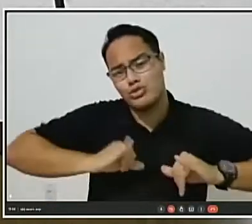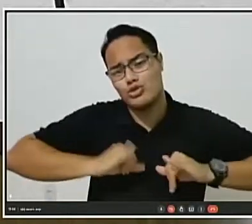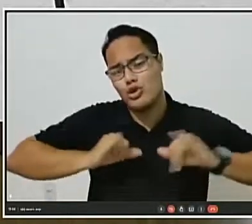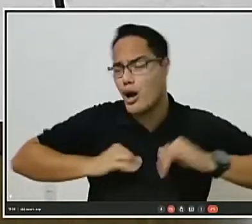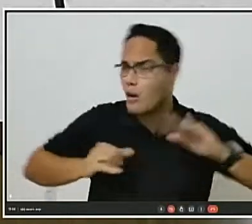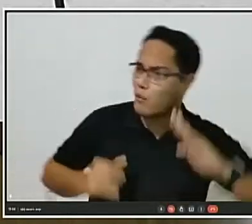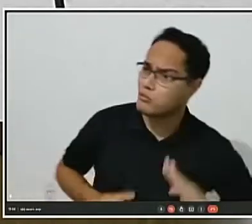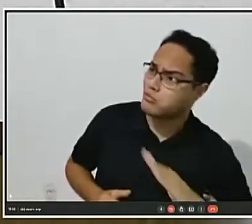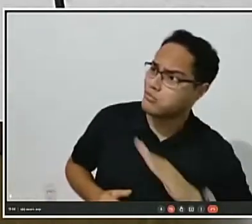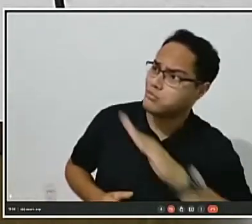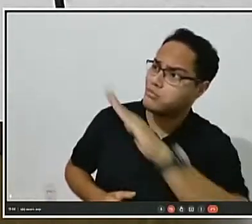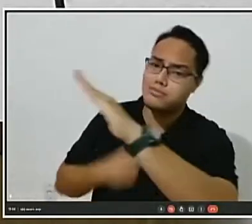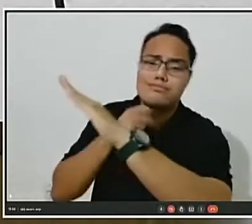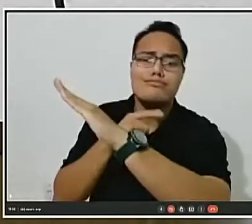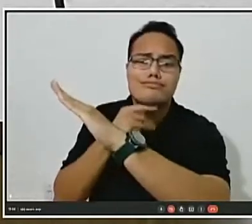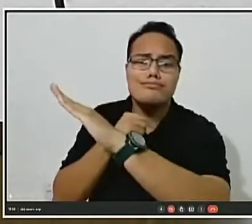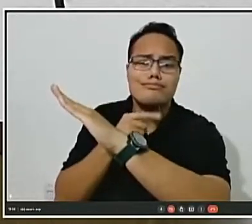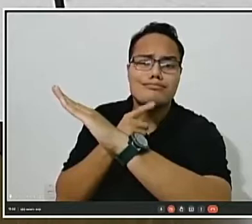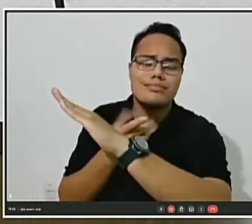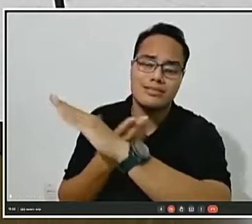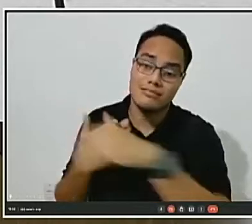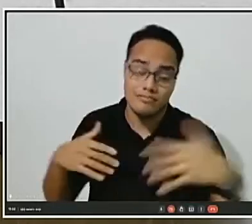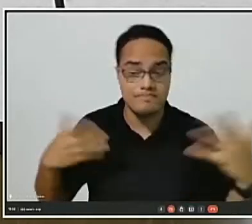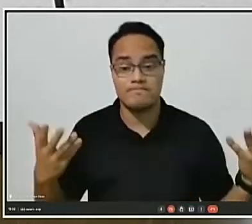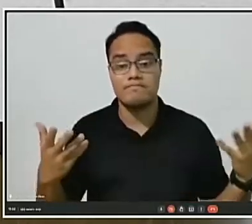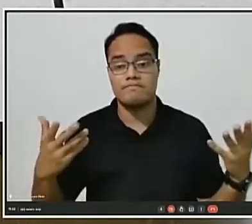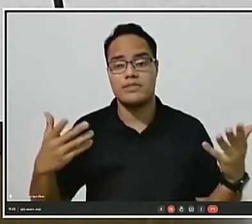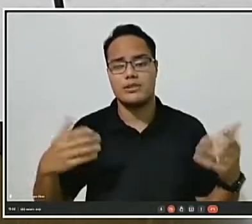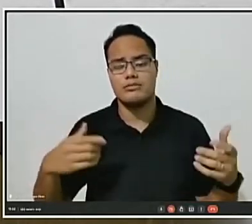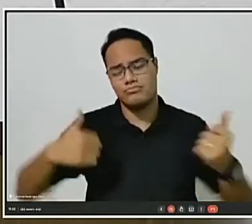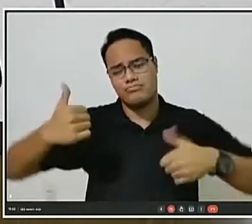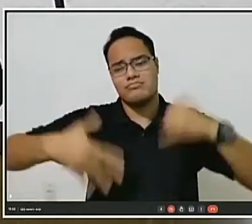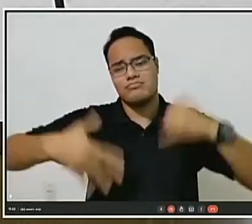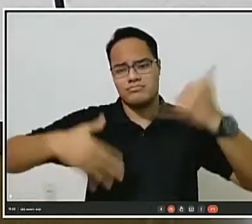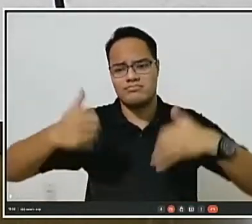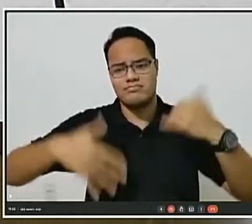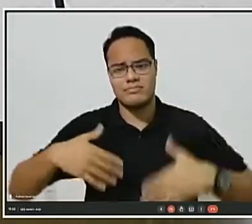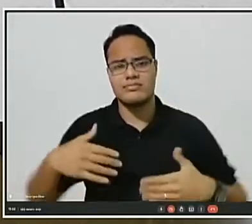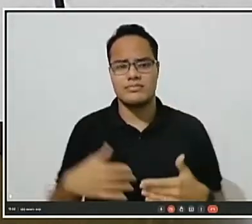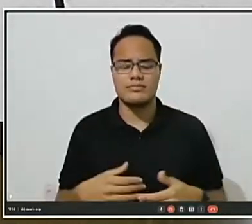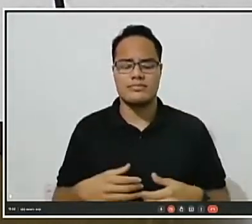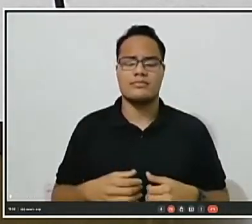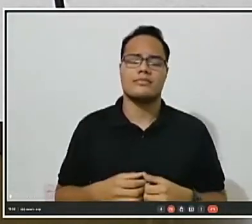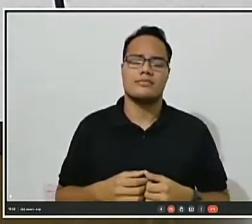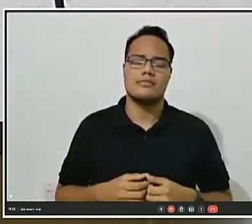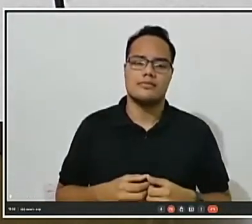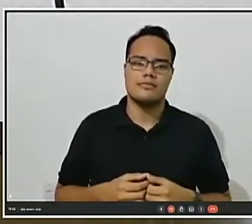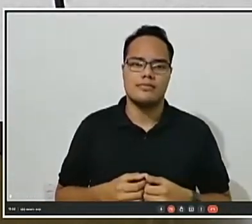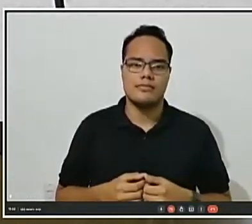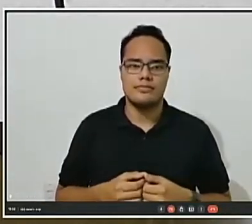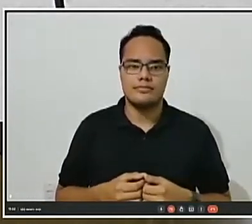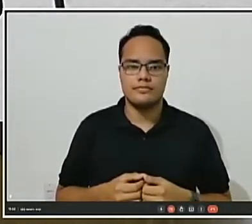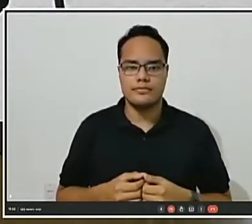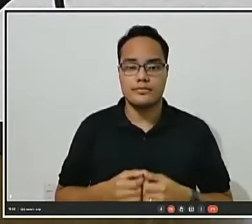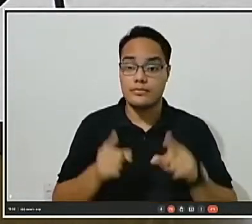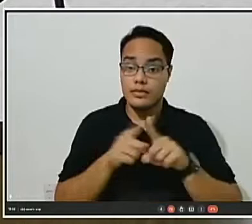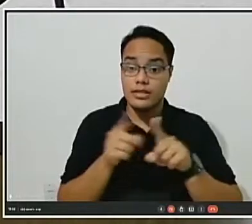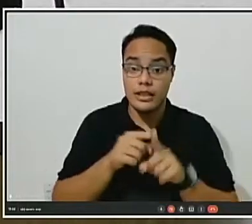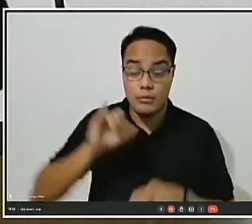Então, é isso aí mais ou menos que eu queria falar. E também eu não poderia de aproveitar essa